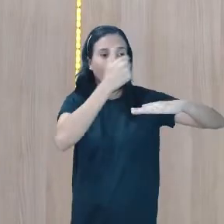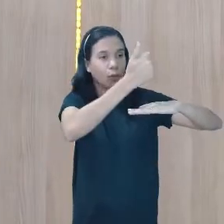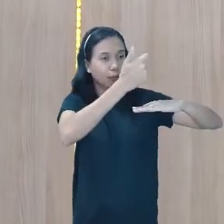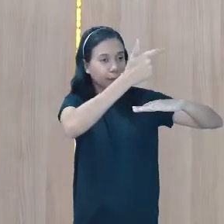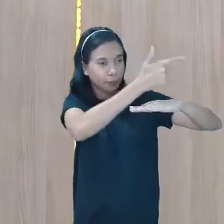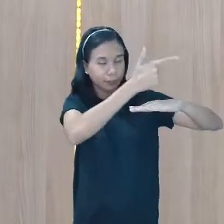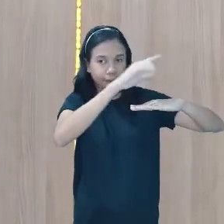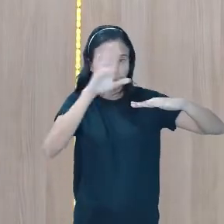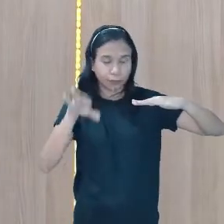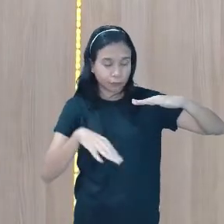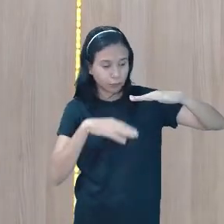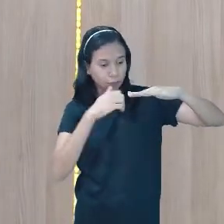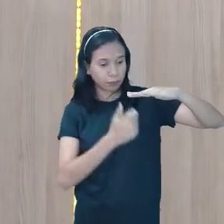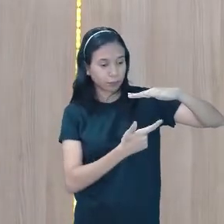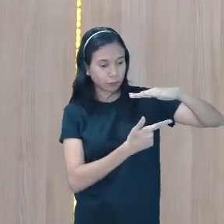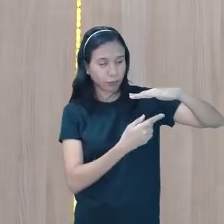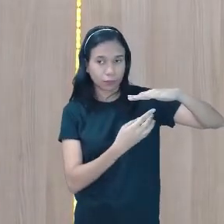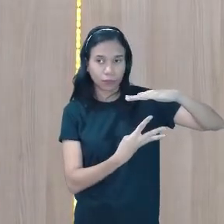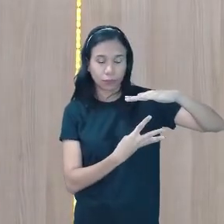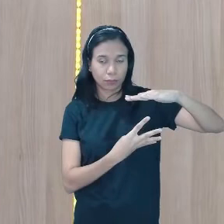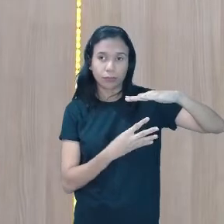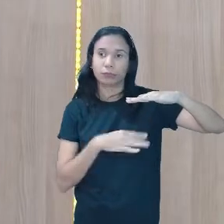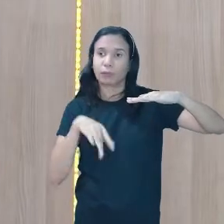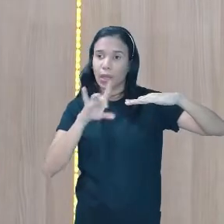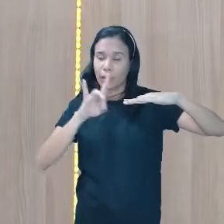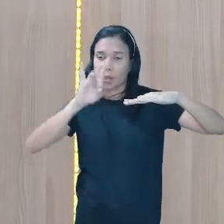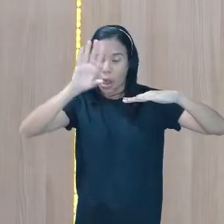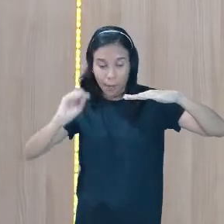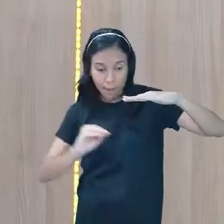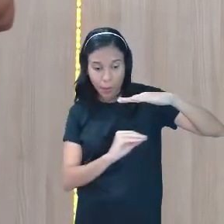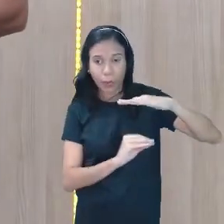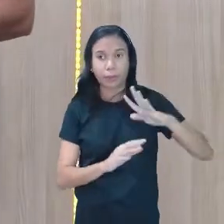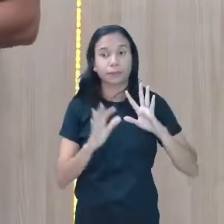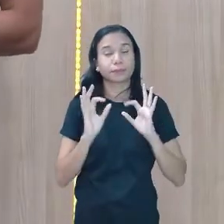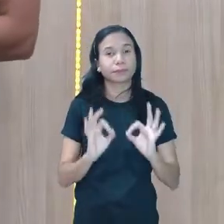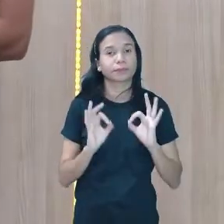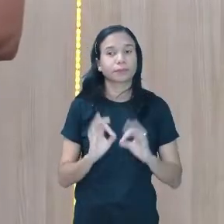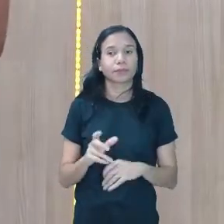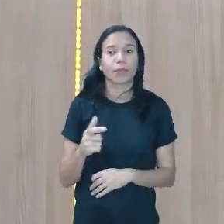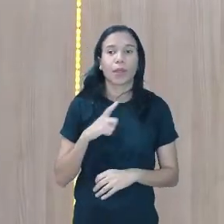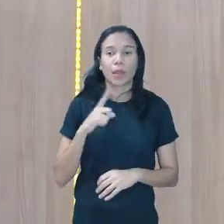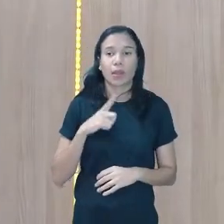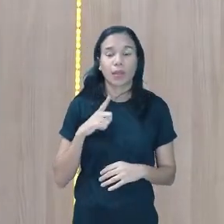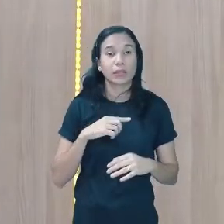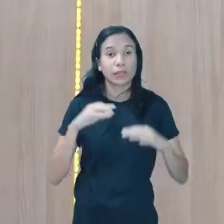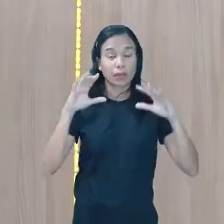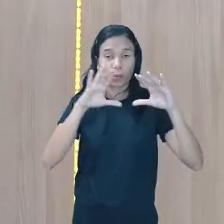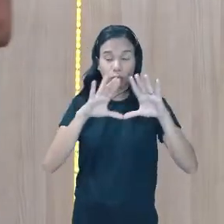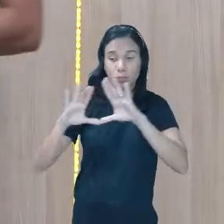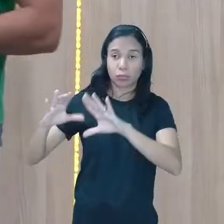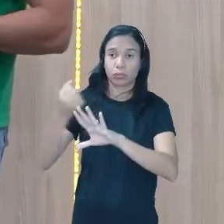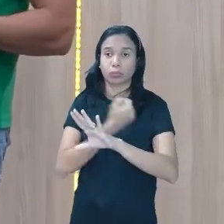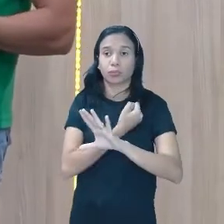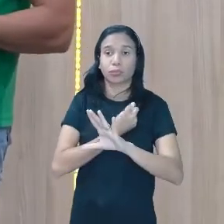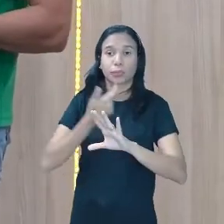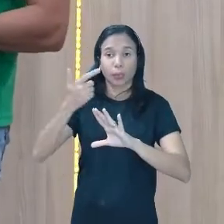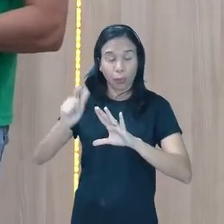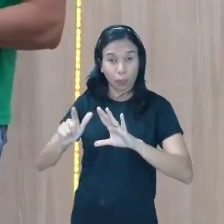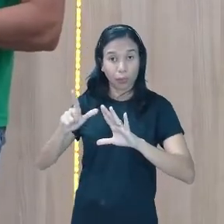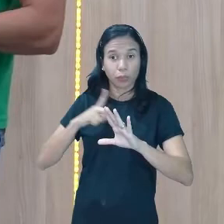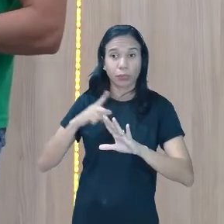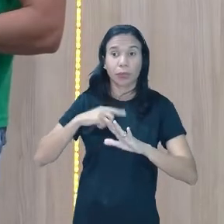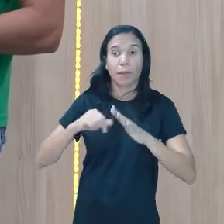está à esquerda em cima e o número que está à direita embaixo. Quando eu venho para a parte desses números que estão aqui